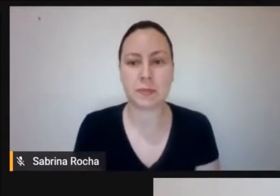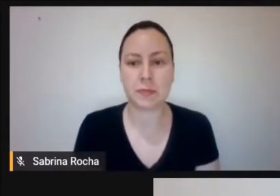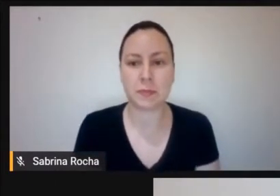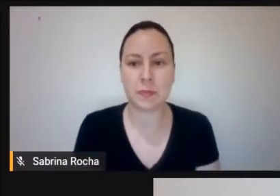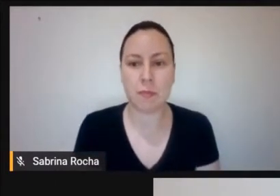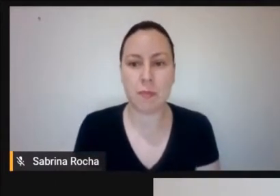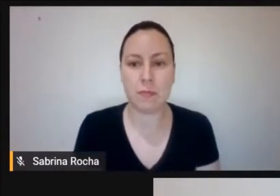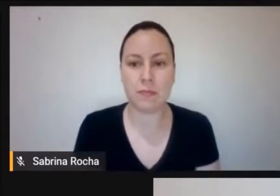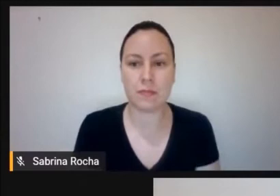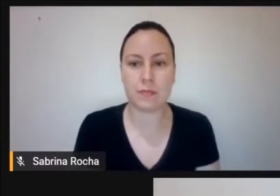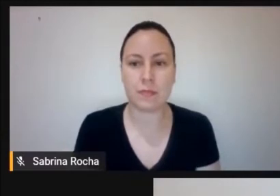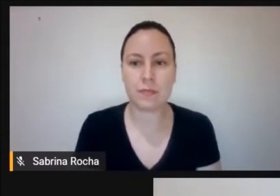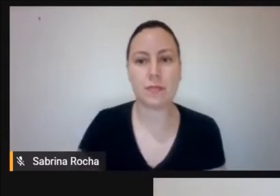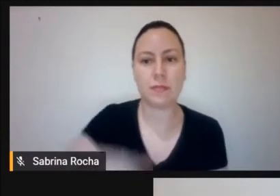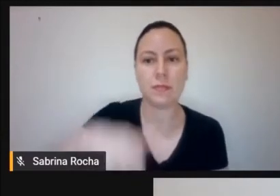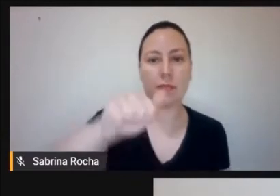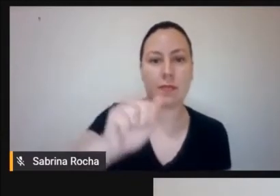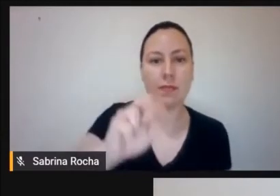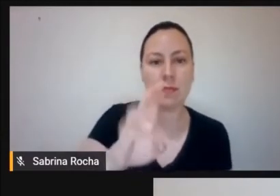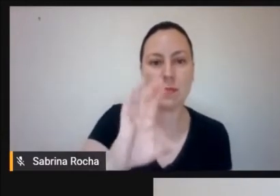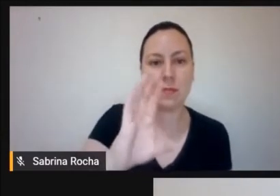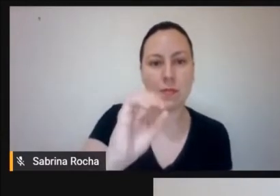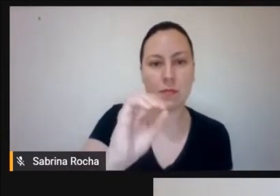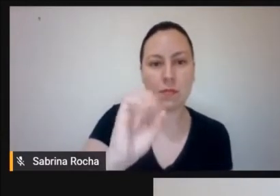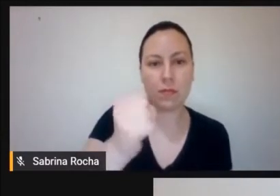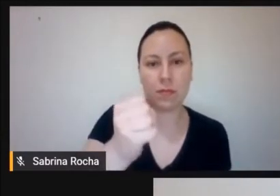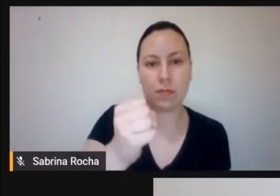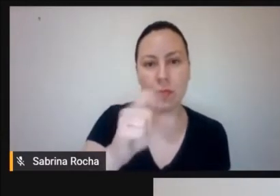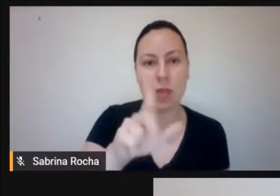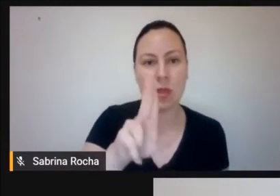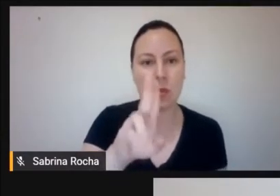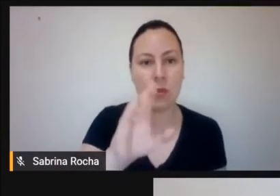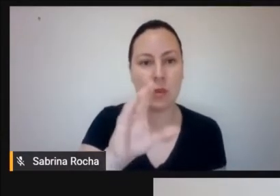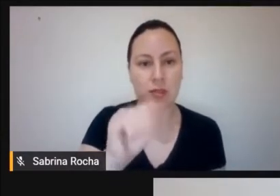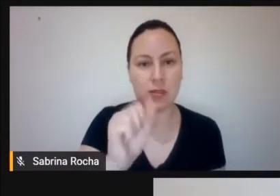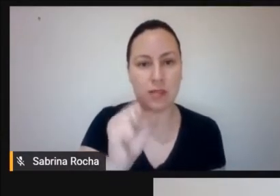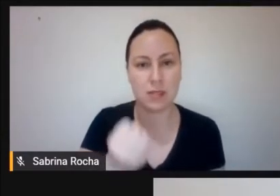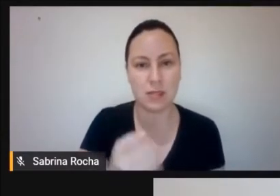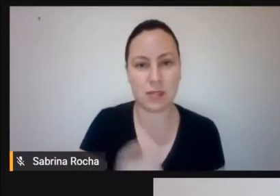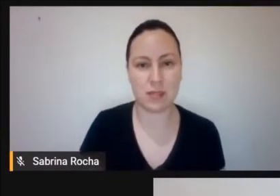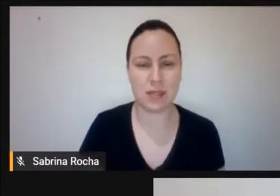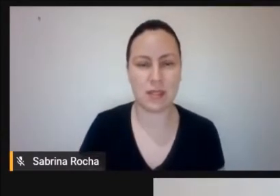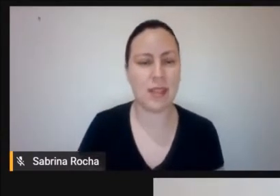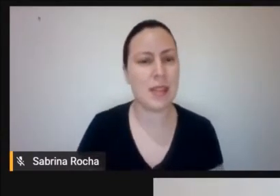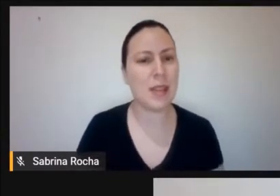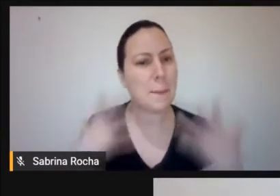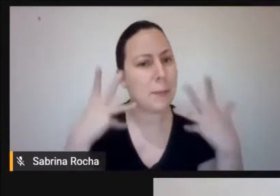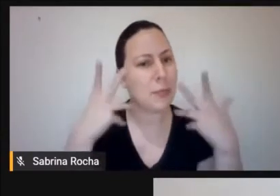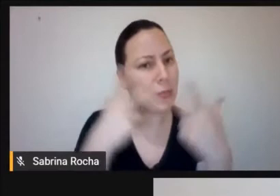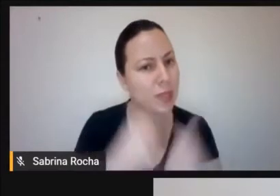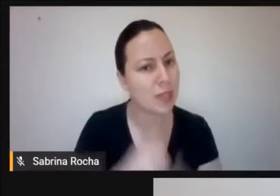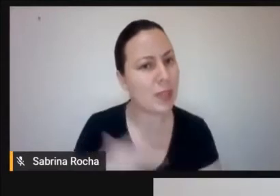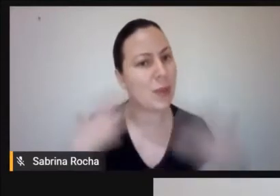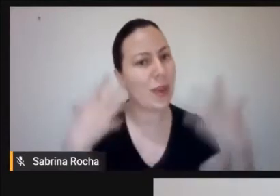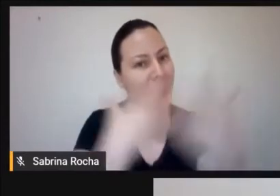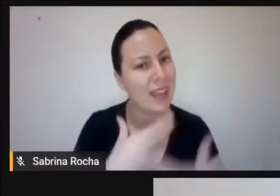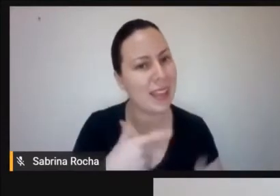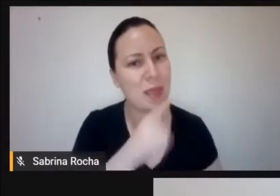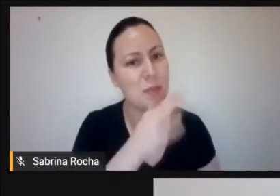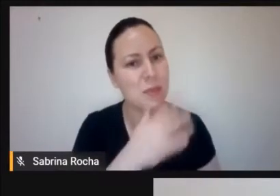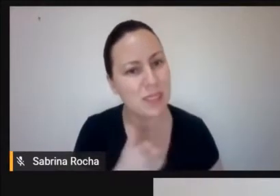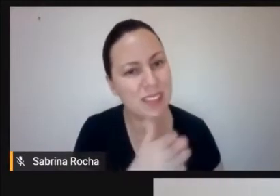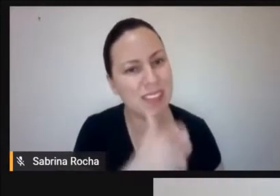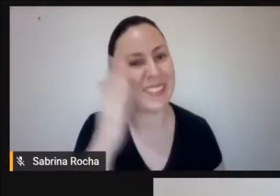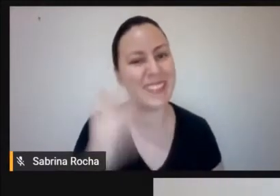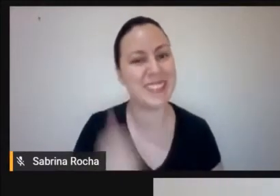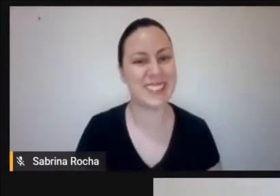Marcos Lucas pergunta: que bonito essa ideia de cantar para o Atu, Rio Sagrado. O Atu,